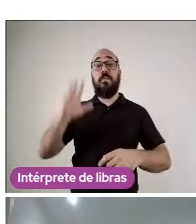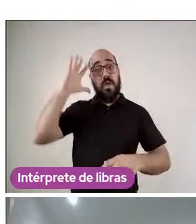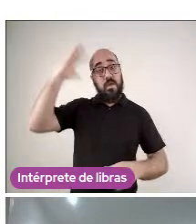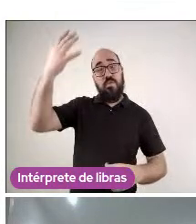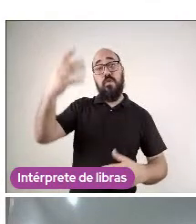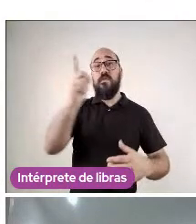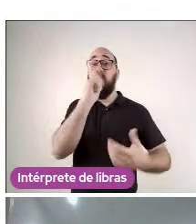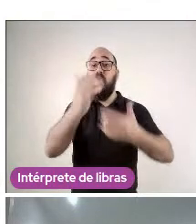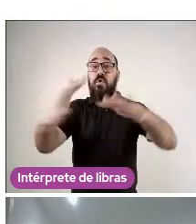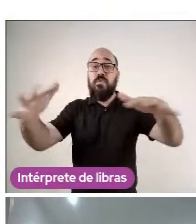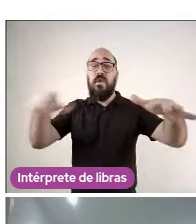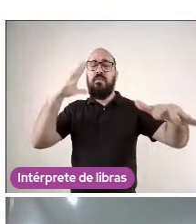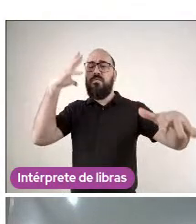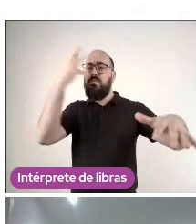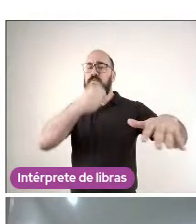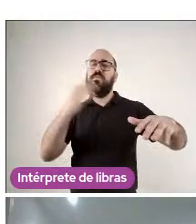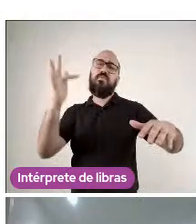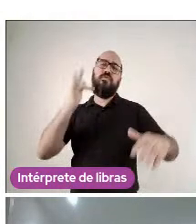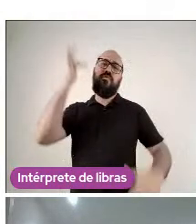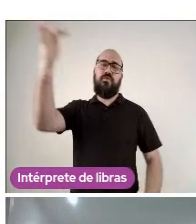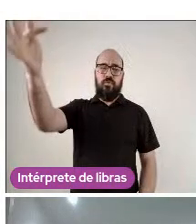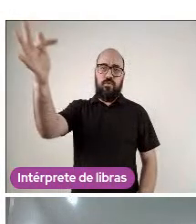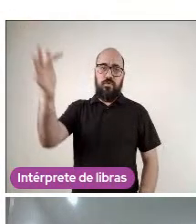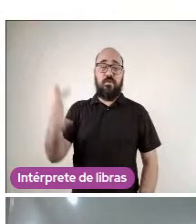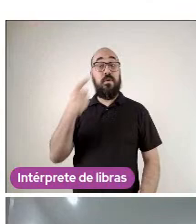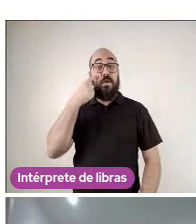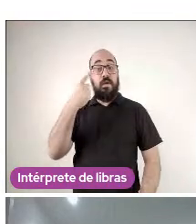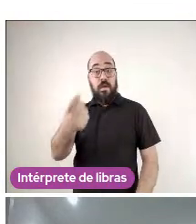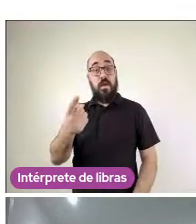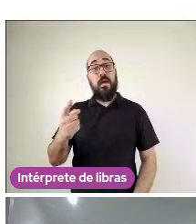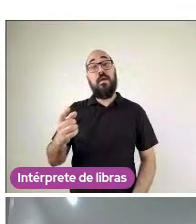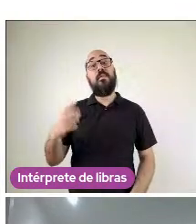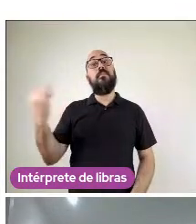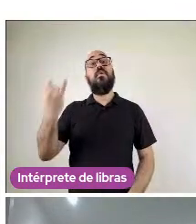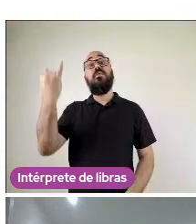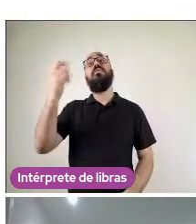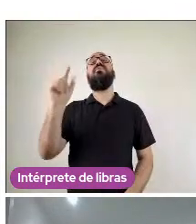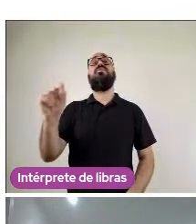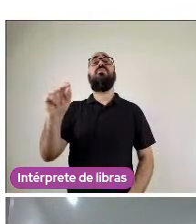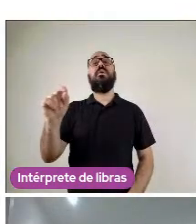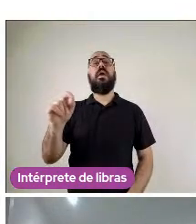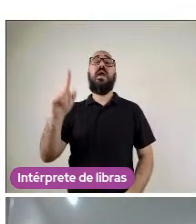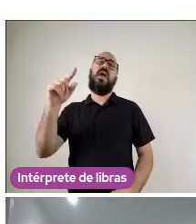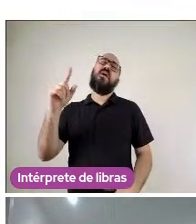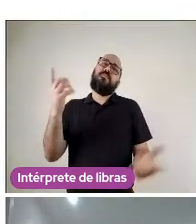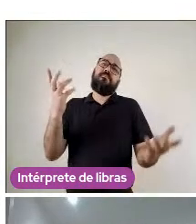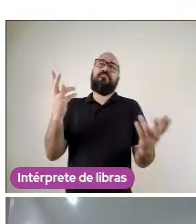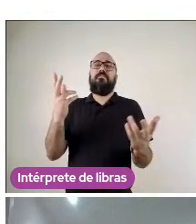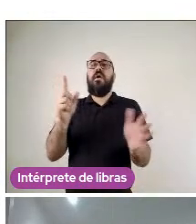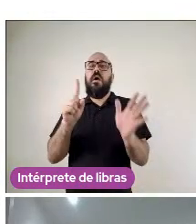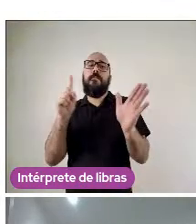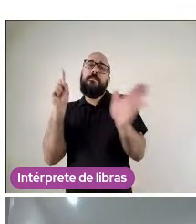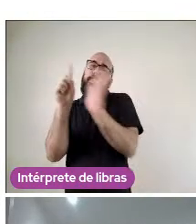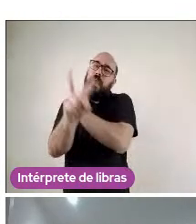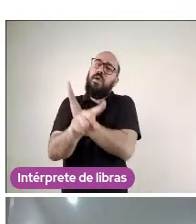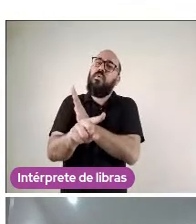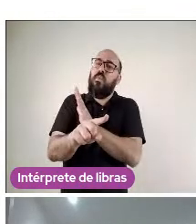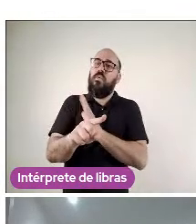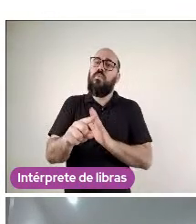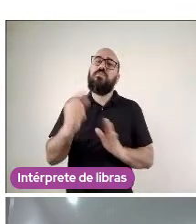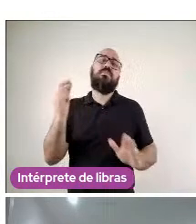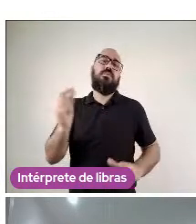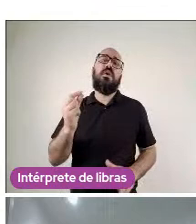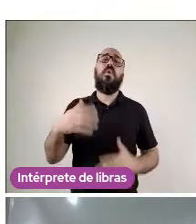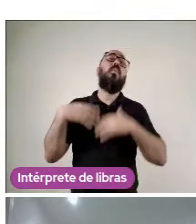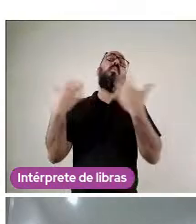acho bastante interessante dessa frase é que ela já traz em si uma pergunta muito importante, que é: qual oceano